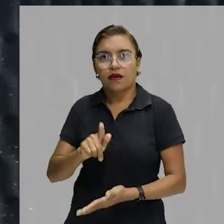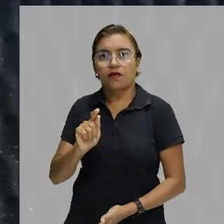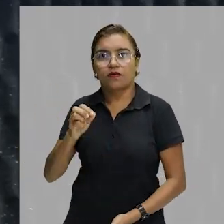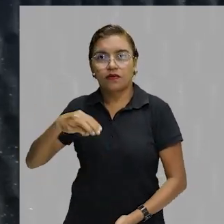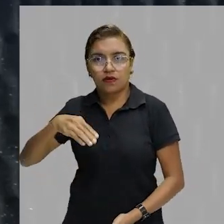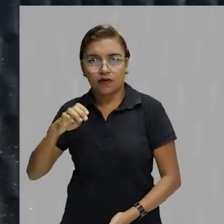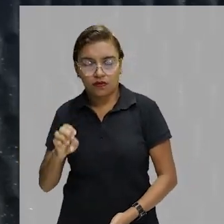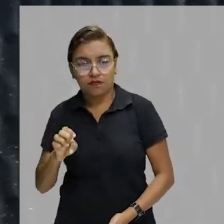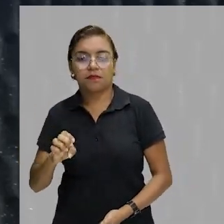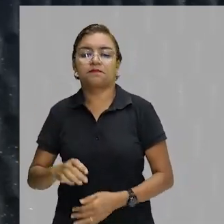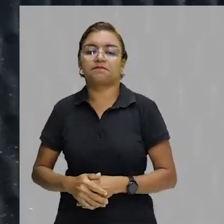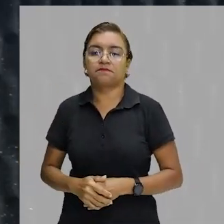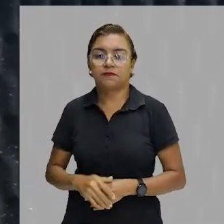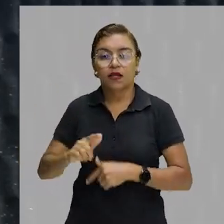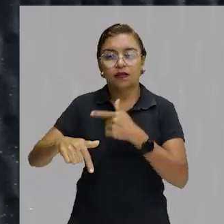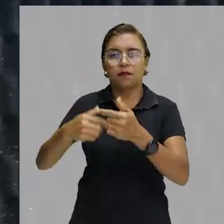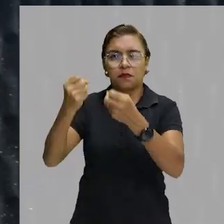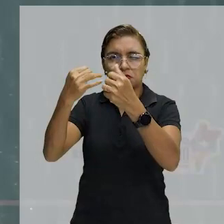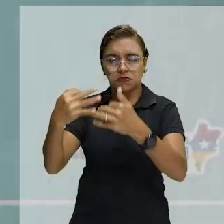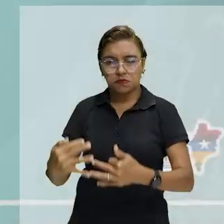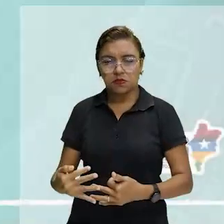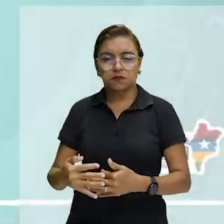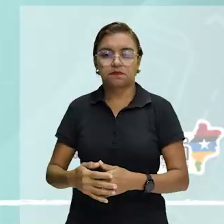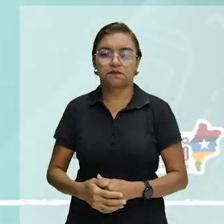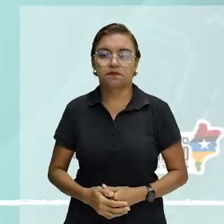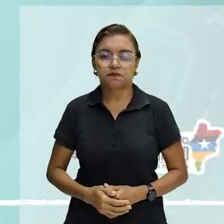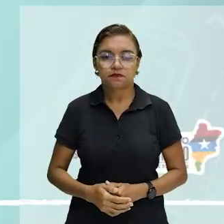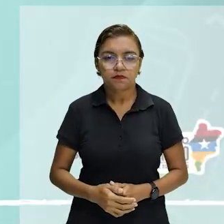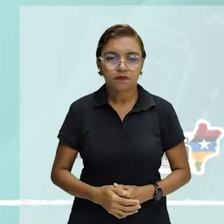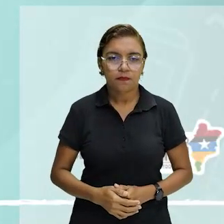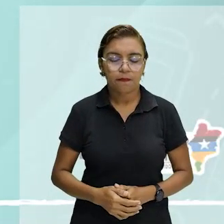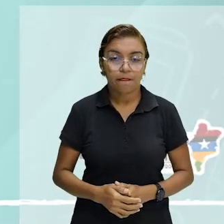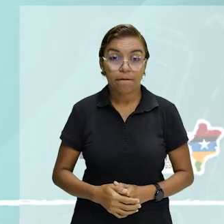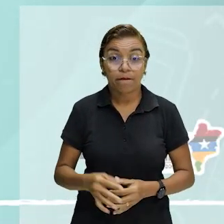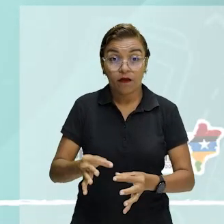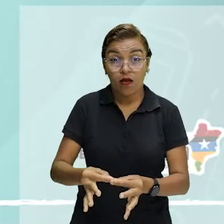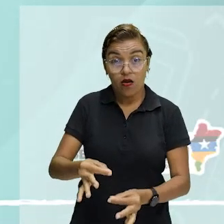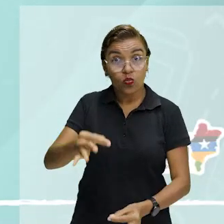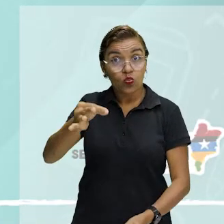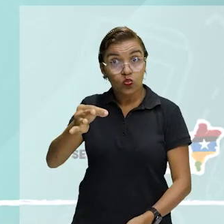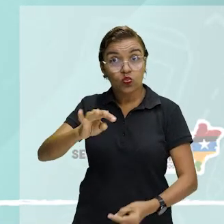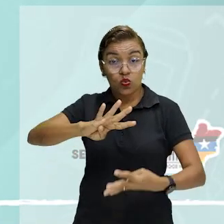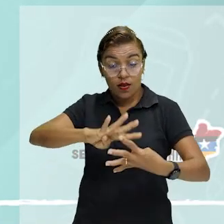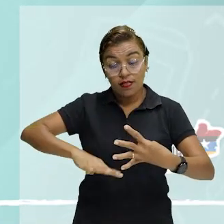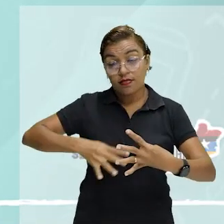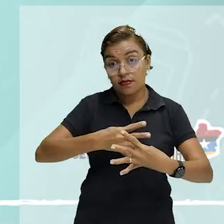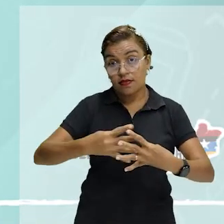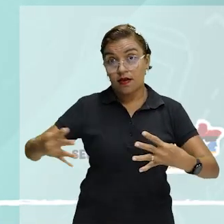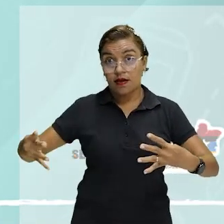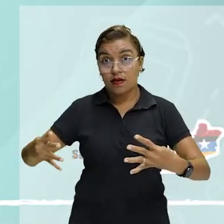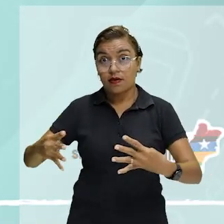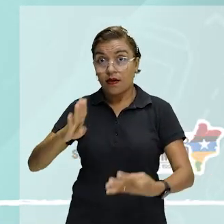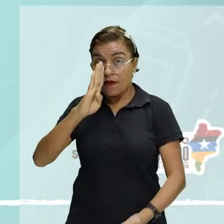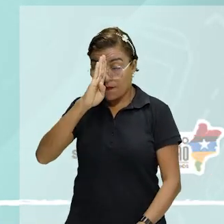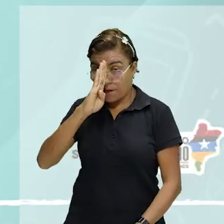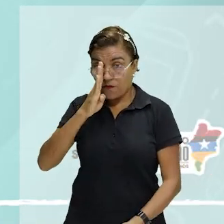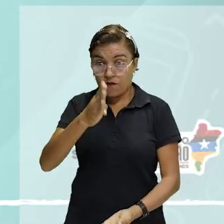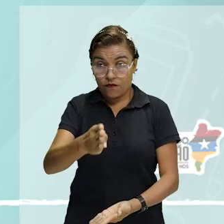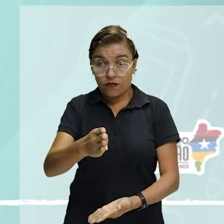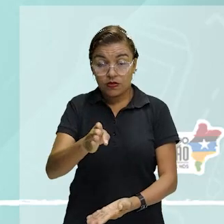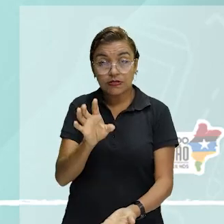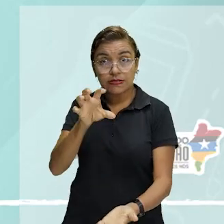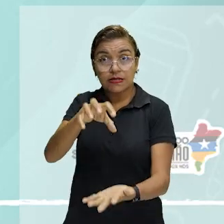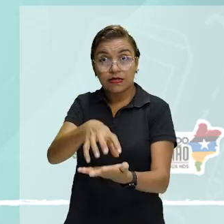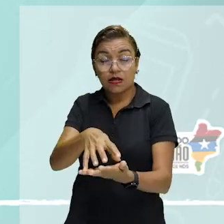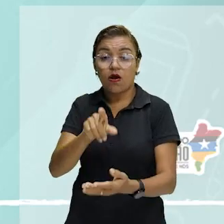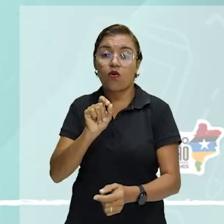a pouco vocês irão saber o que é um game. Em relação à altura da rede, na parte central da rede, ela tem o quê?